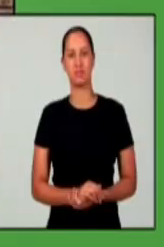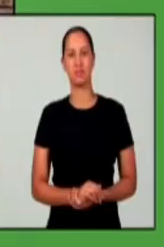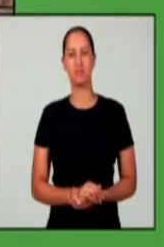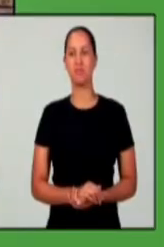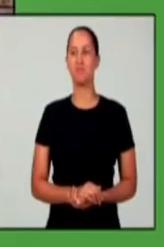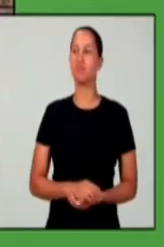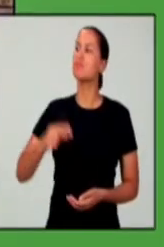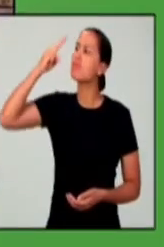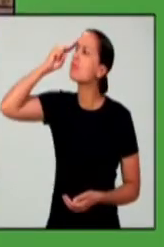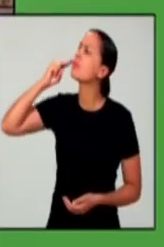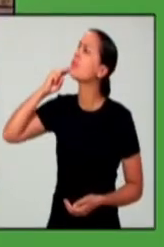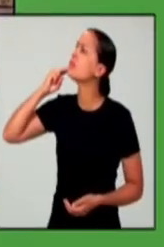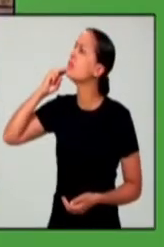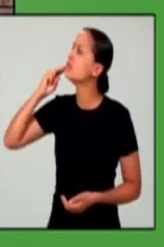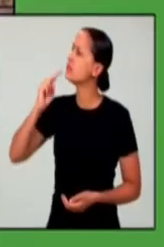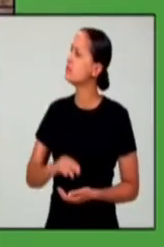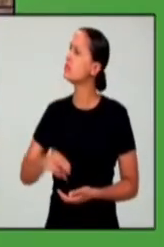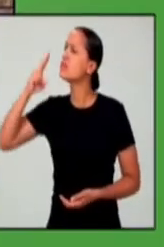Hortência!